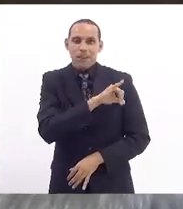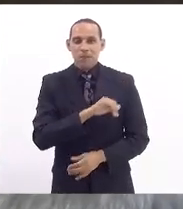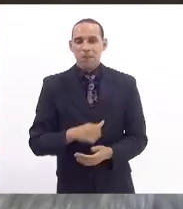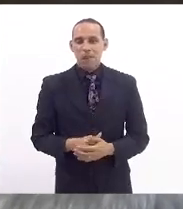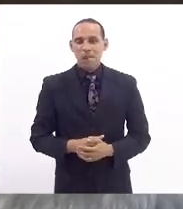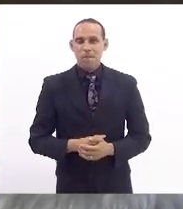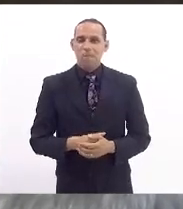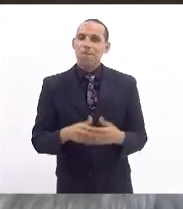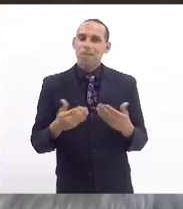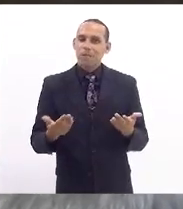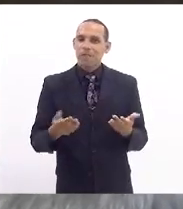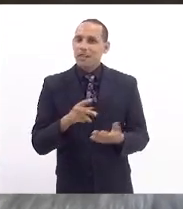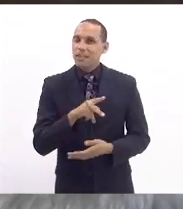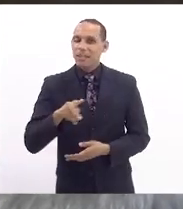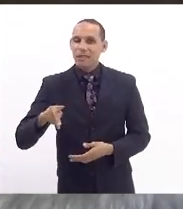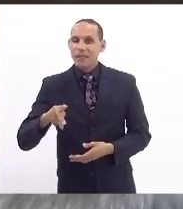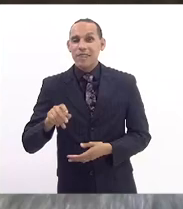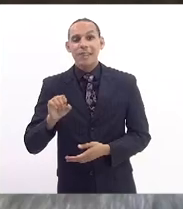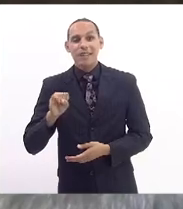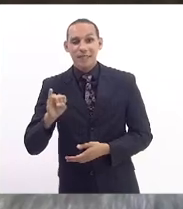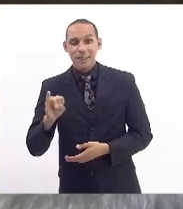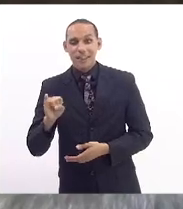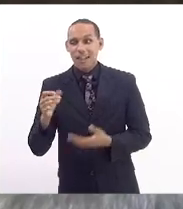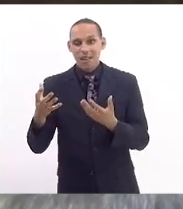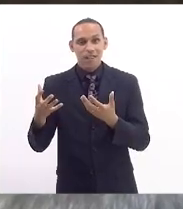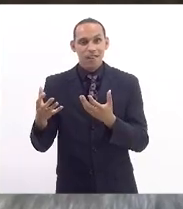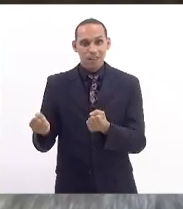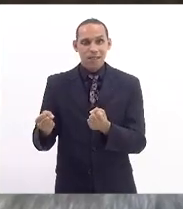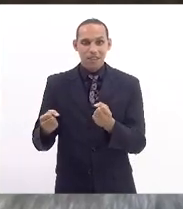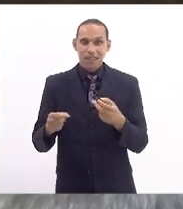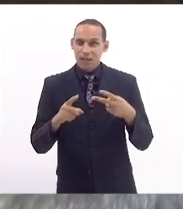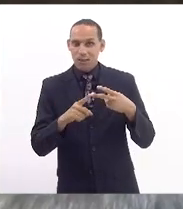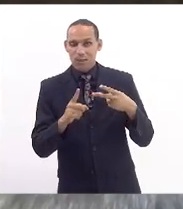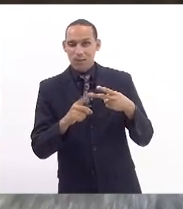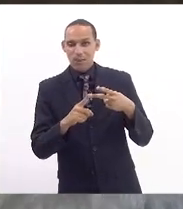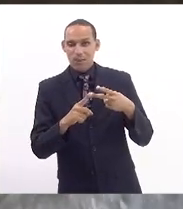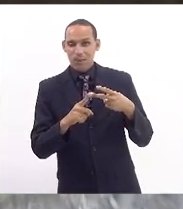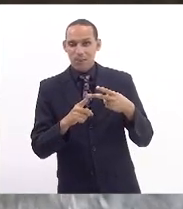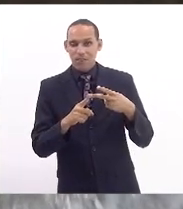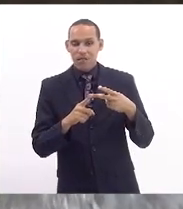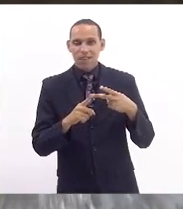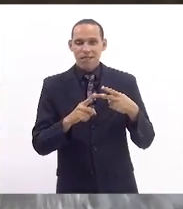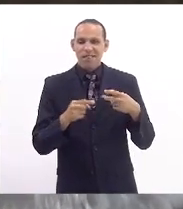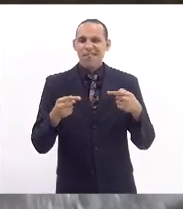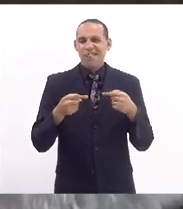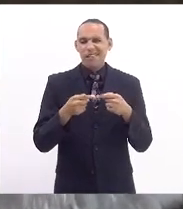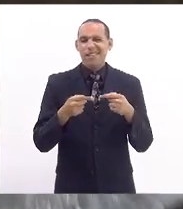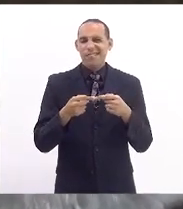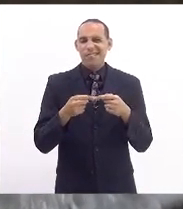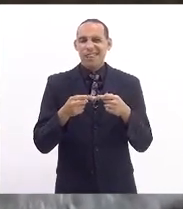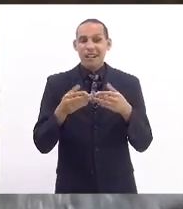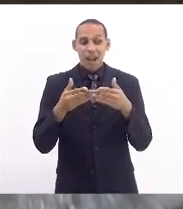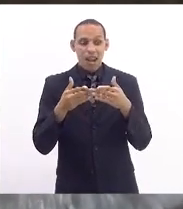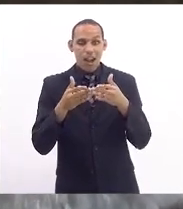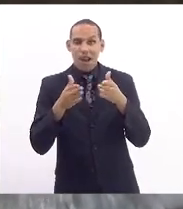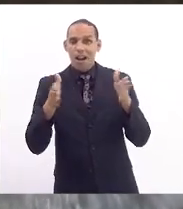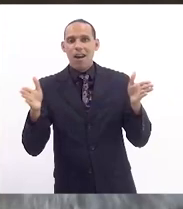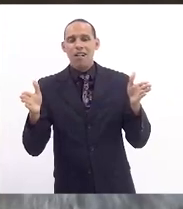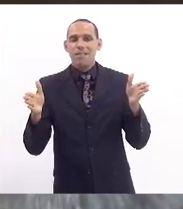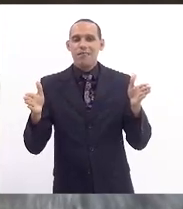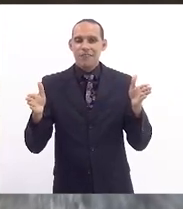Janeiro então seu presidente se ele a carta A2 que a na linha de abrir